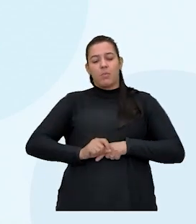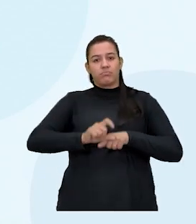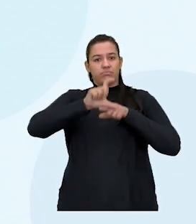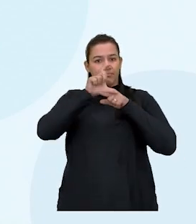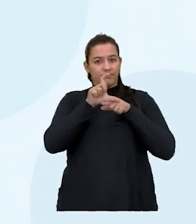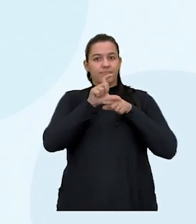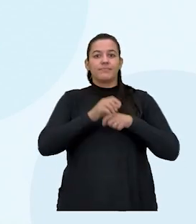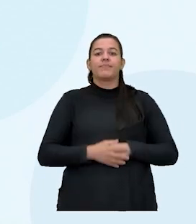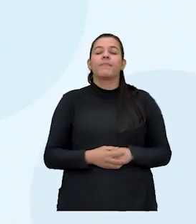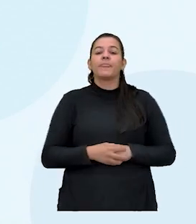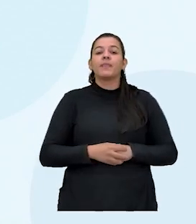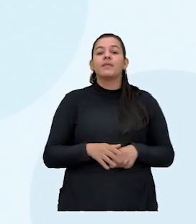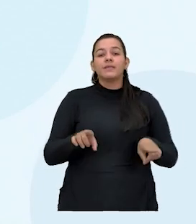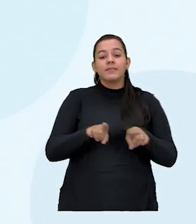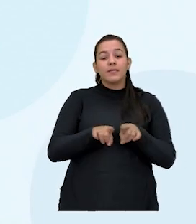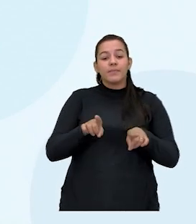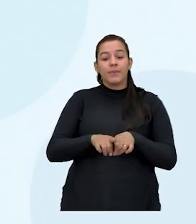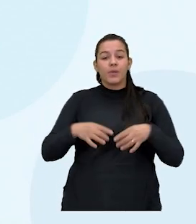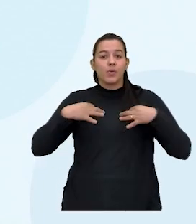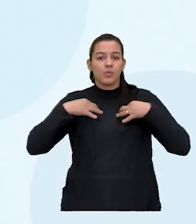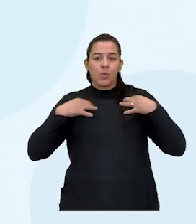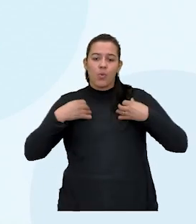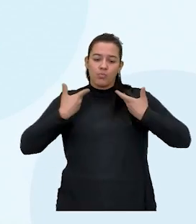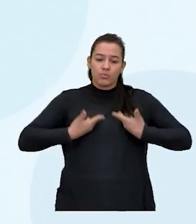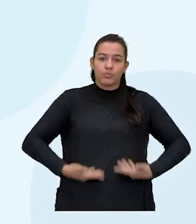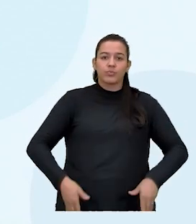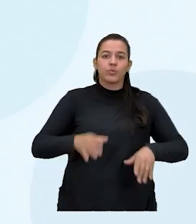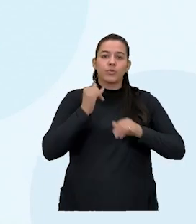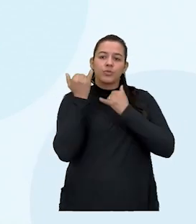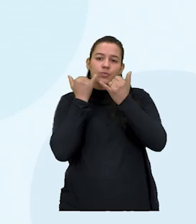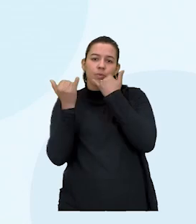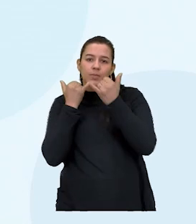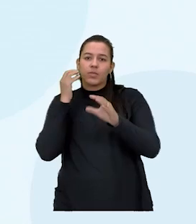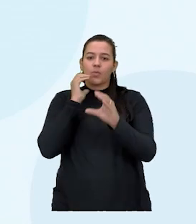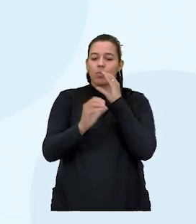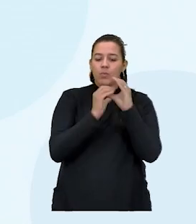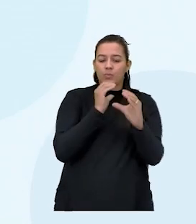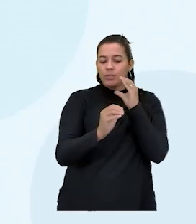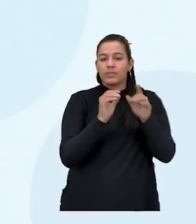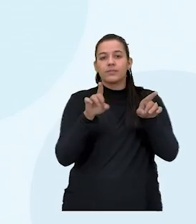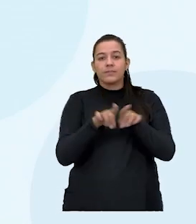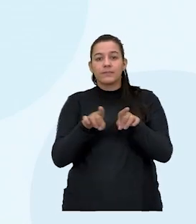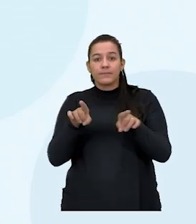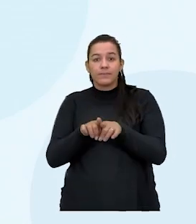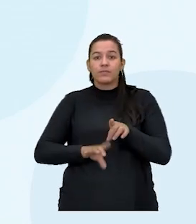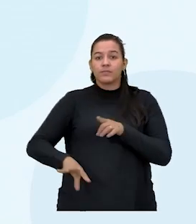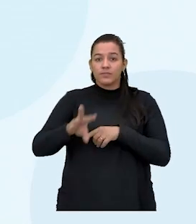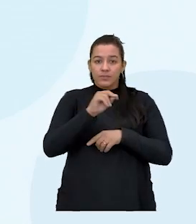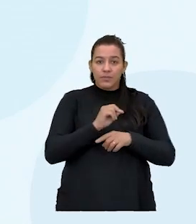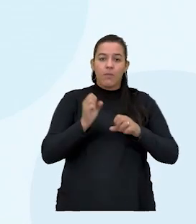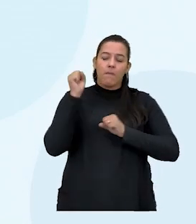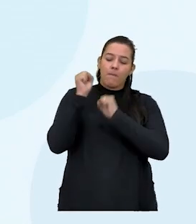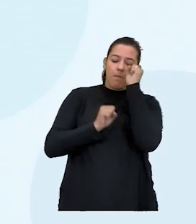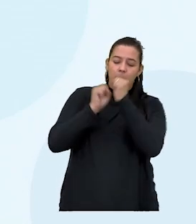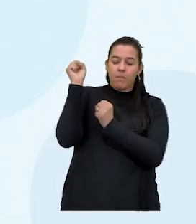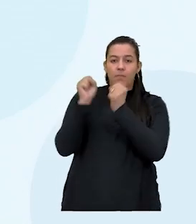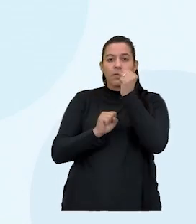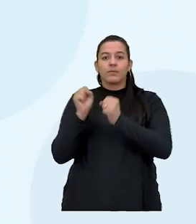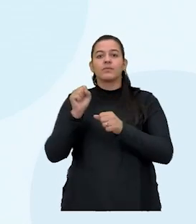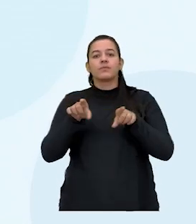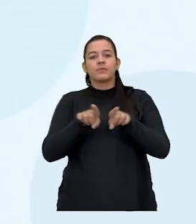O têxtil, o vestuário, né, as tecnologias da informação e comunicação, máquinas e ferramentas,